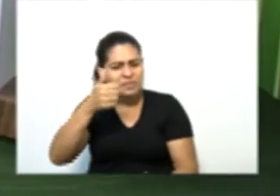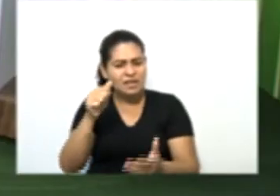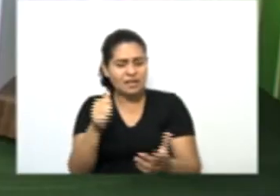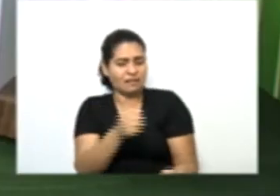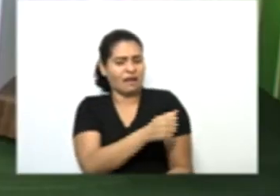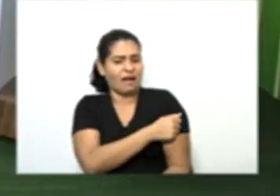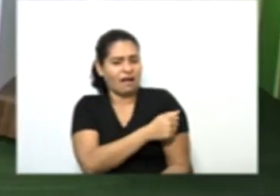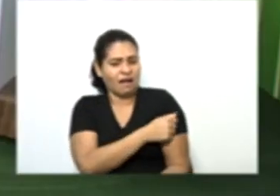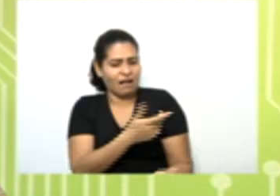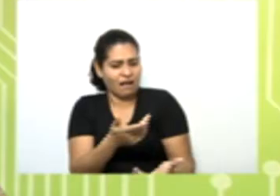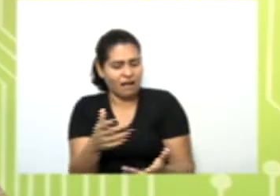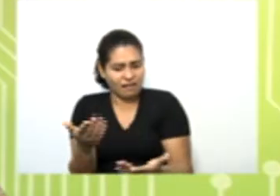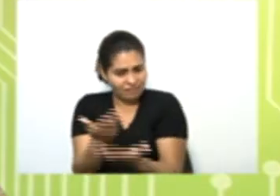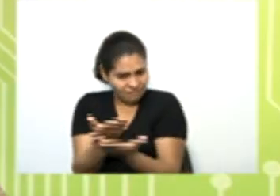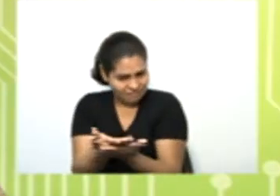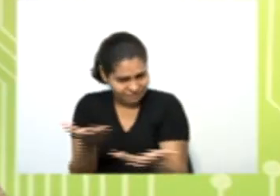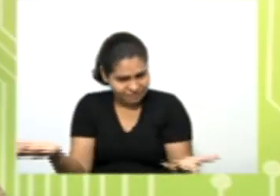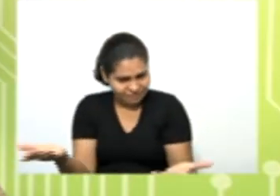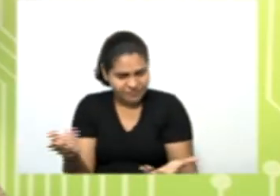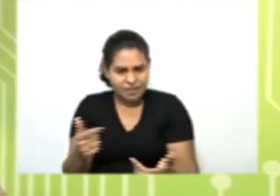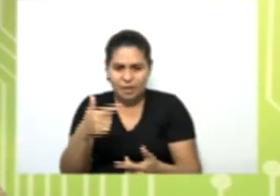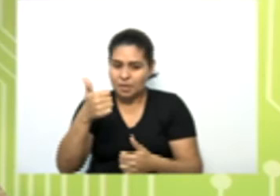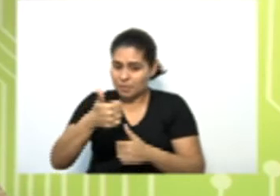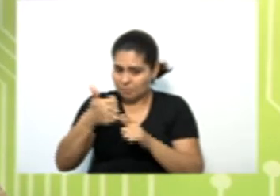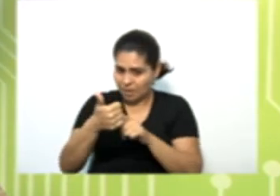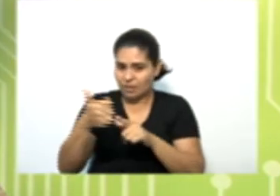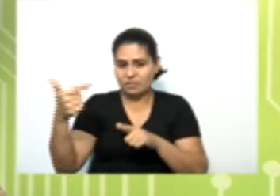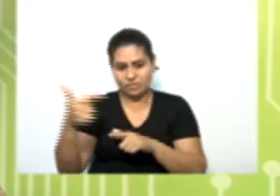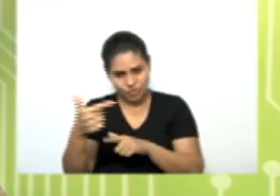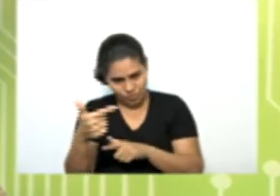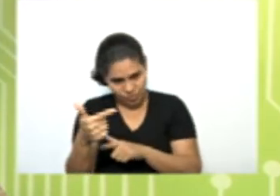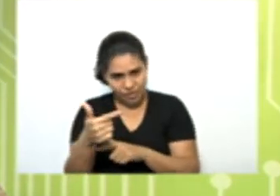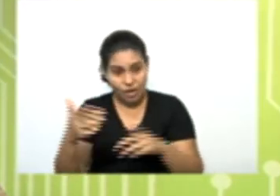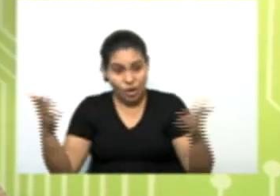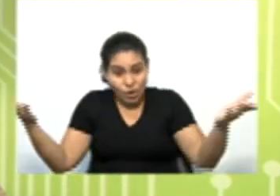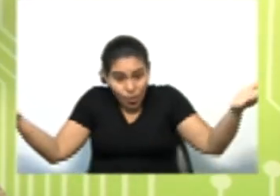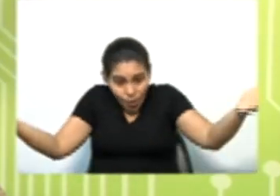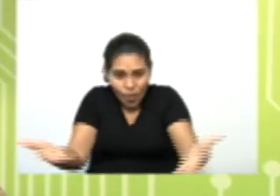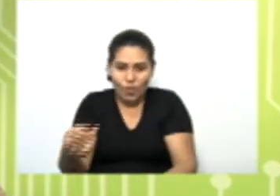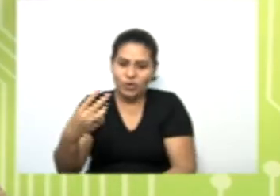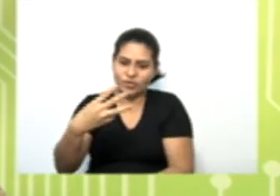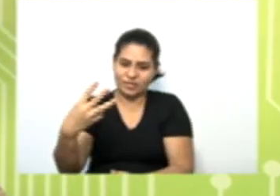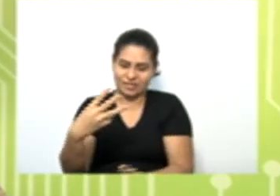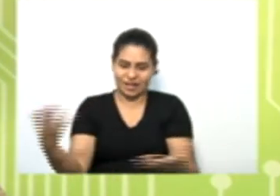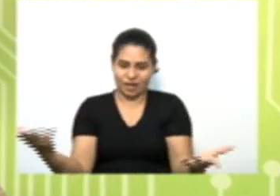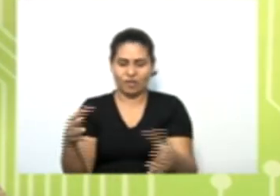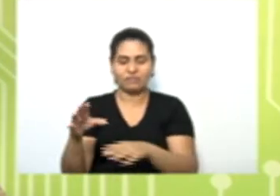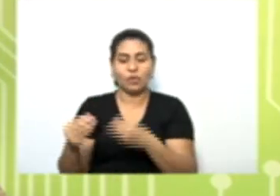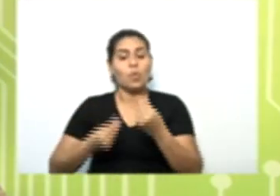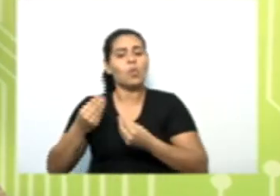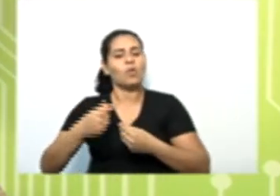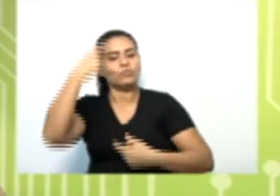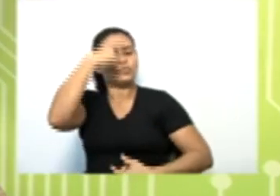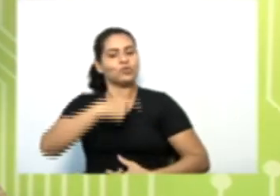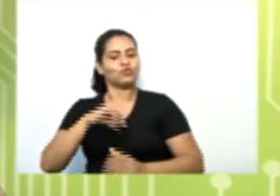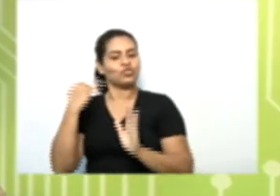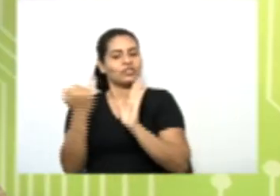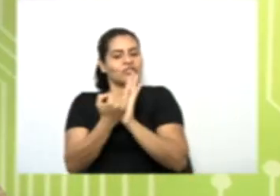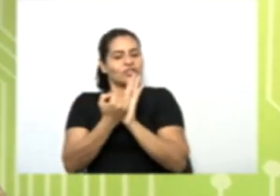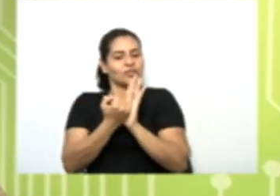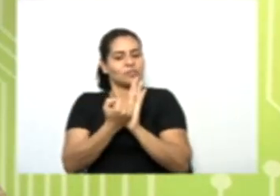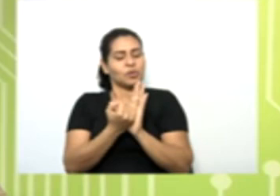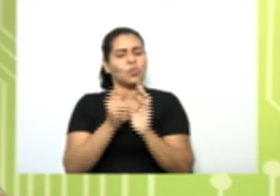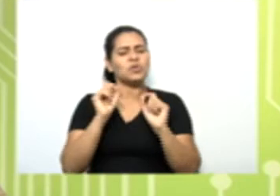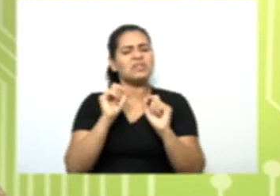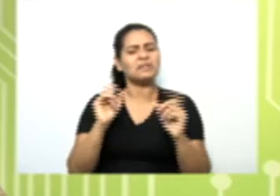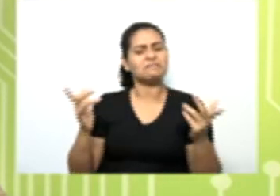eu estava, como é que o professor Gilberto estava. Na segunda aula, como é que eu estava, como é que o professor Gilberto estava. E hoje, né? Quais são as